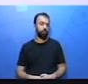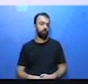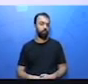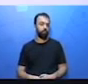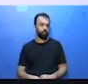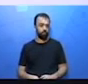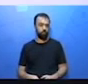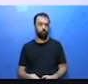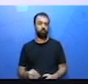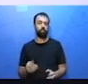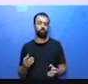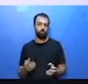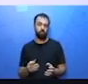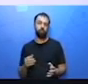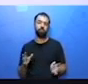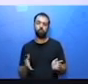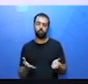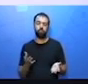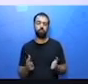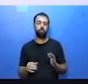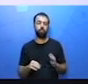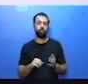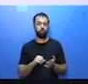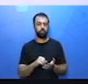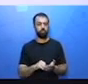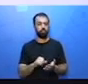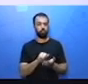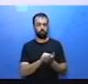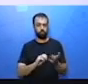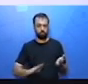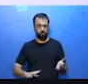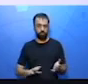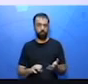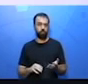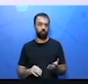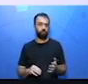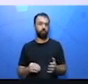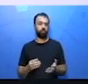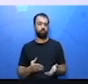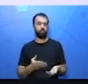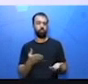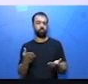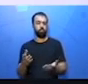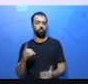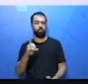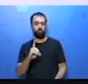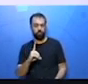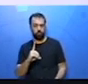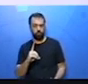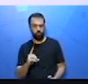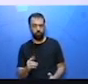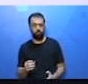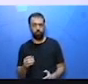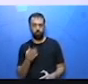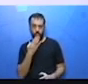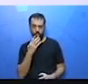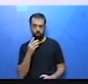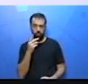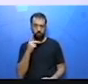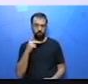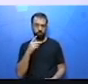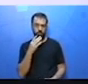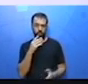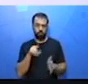Então, às vezes o exercício, ele dá o raio e pede o diâmetro. Então, é só você saber que o diâmetro é duas vezes